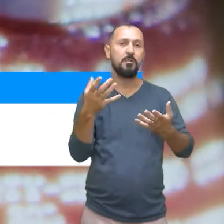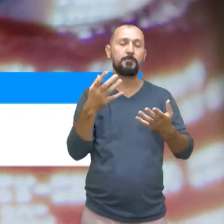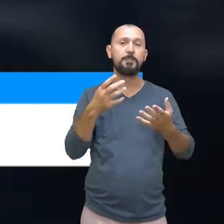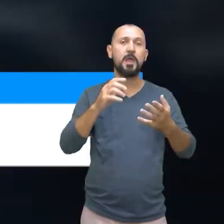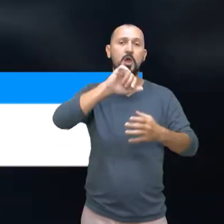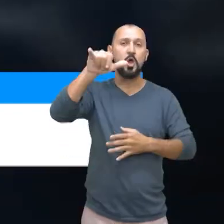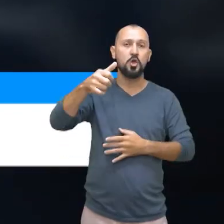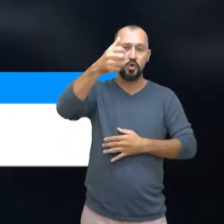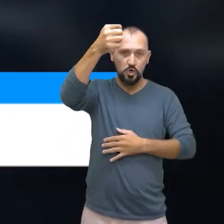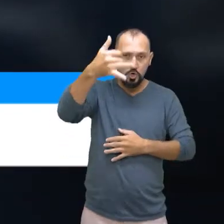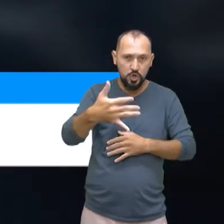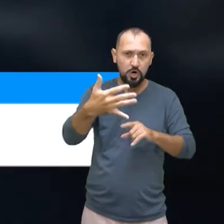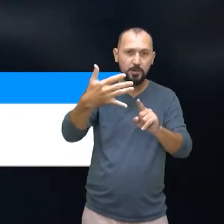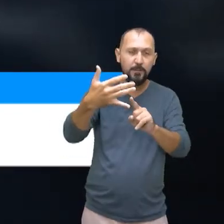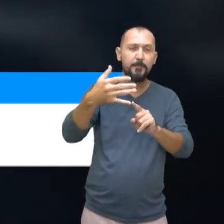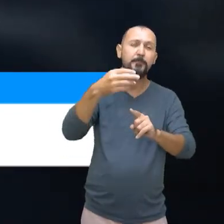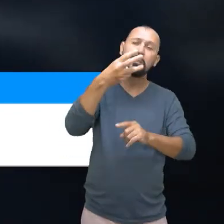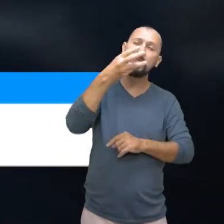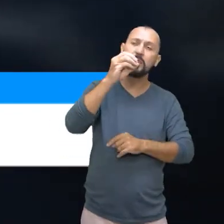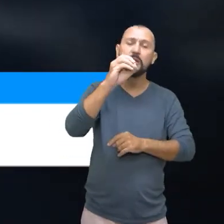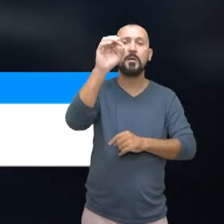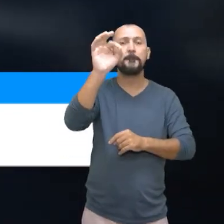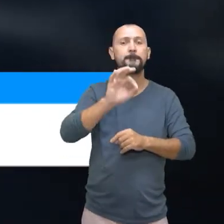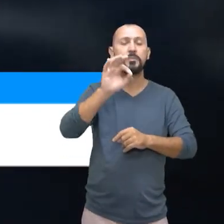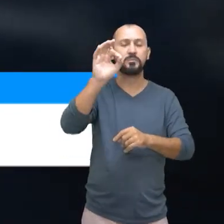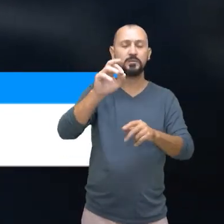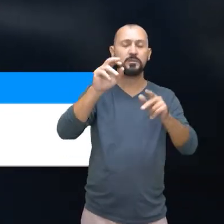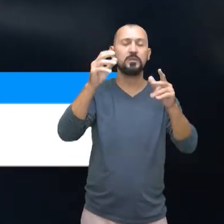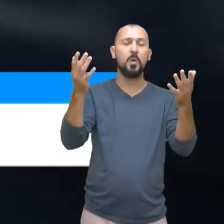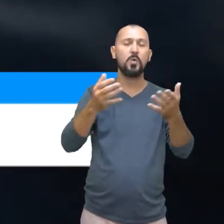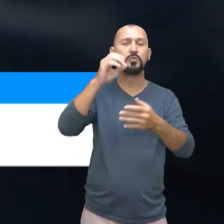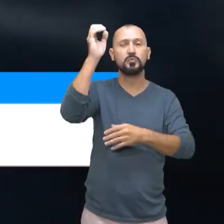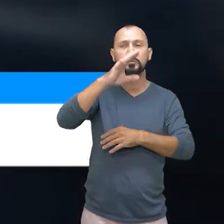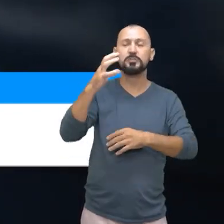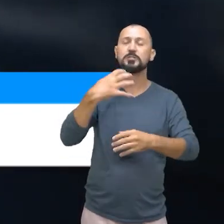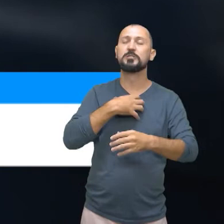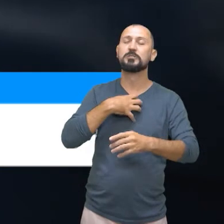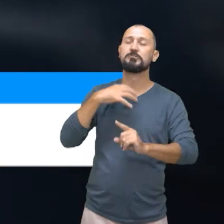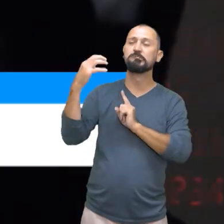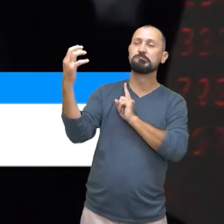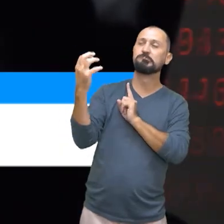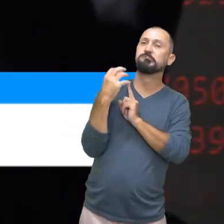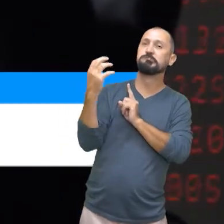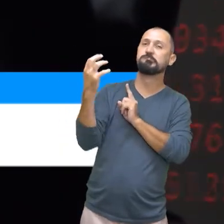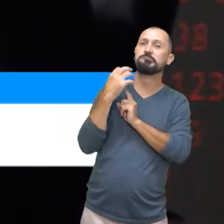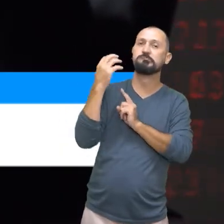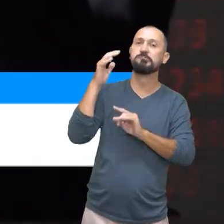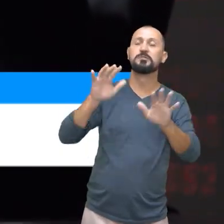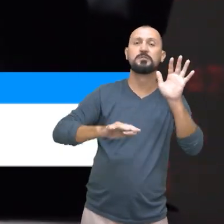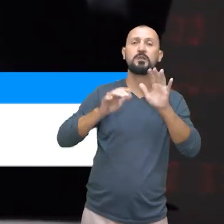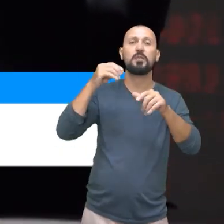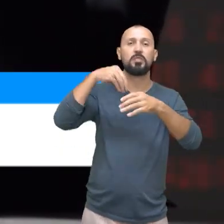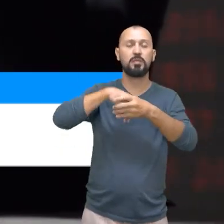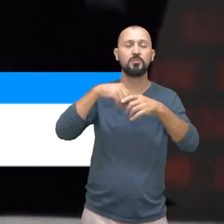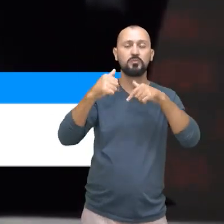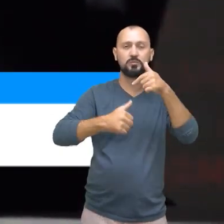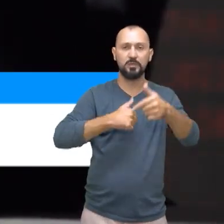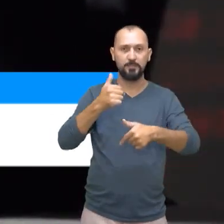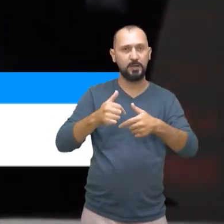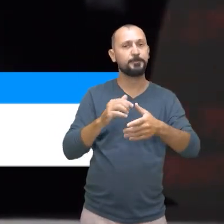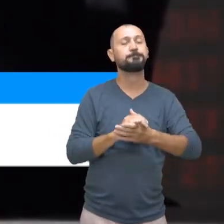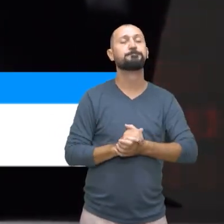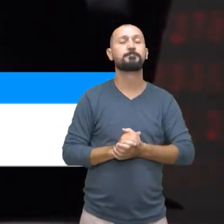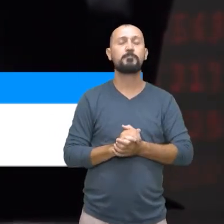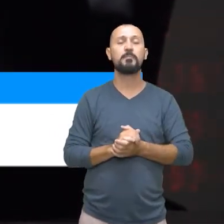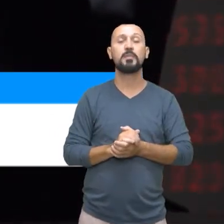intencional. De acordo com a justificativa do projeto de lei, 30% dos brasileiros já sofreram algum